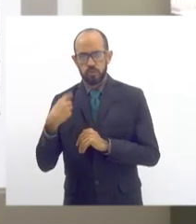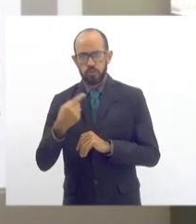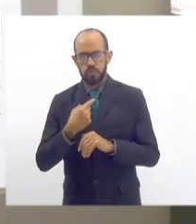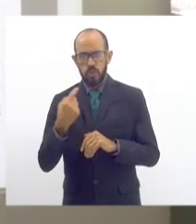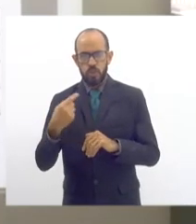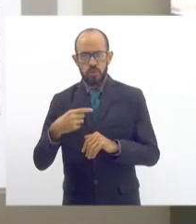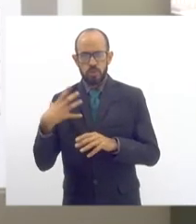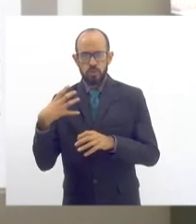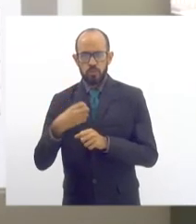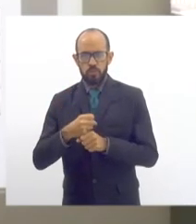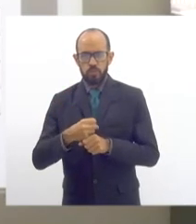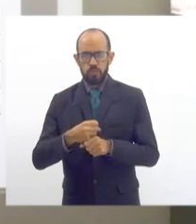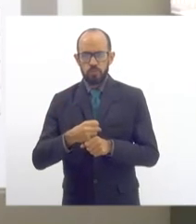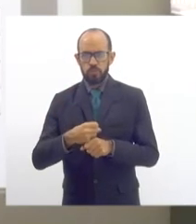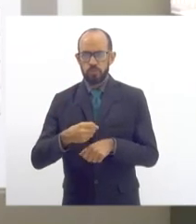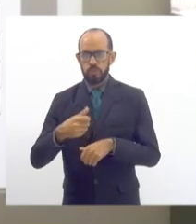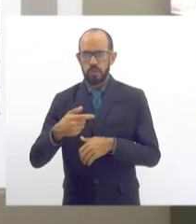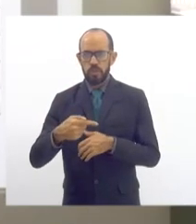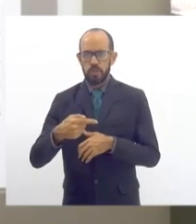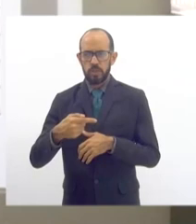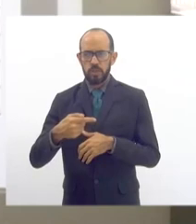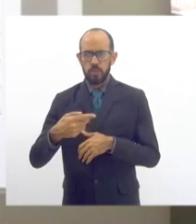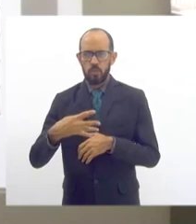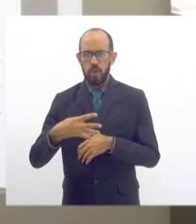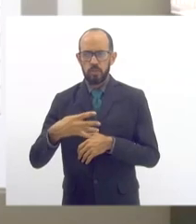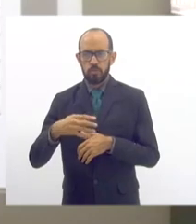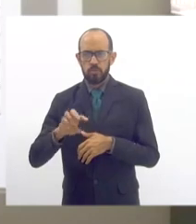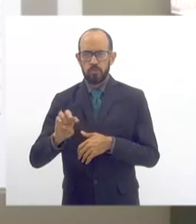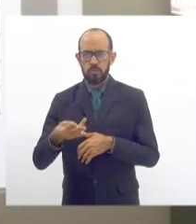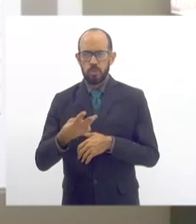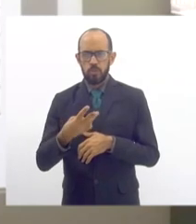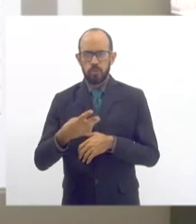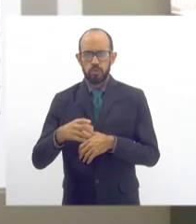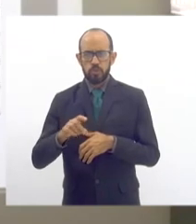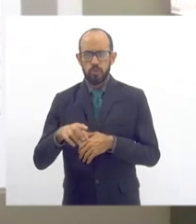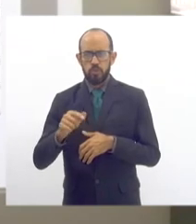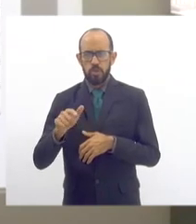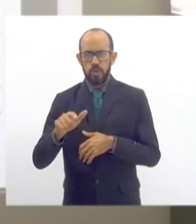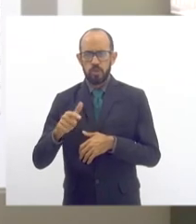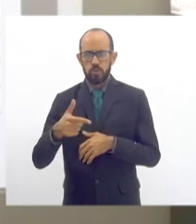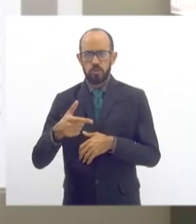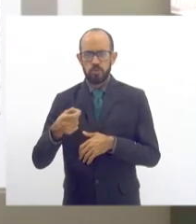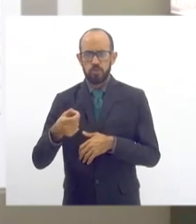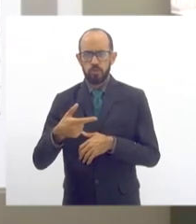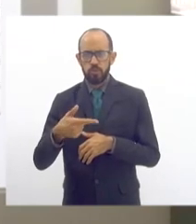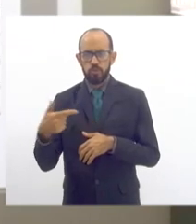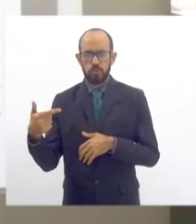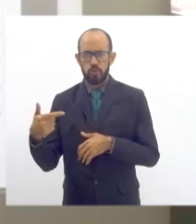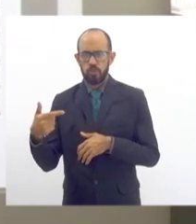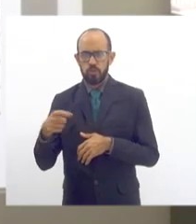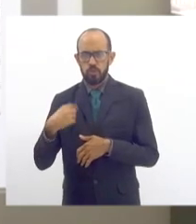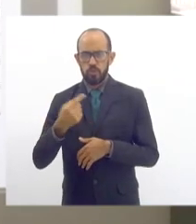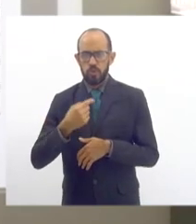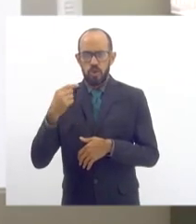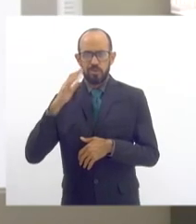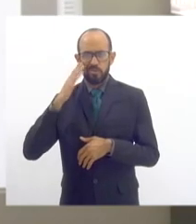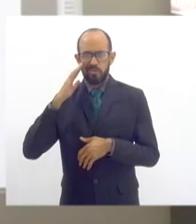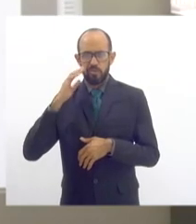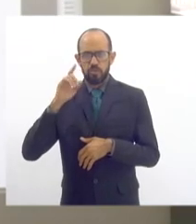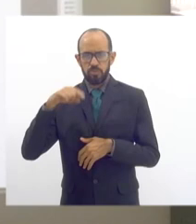de 74 milhões só para 2022, é algo que a gente entende como factível.